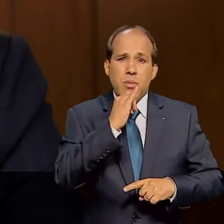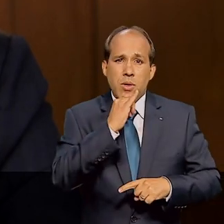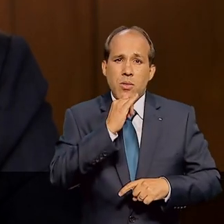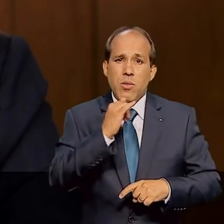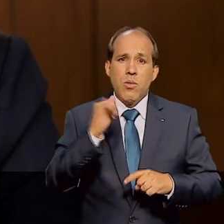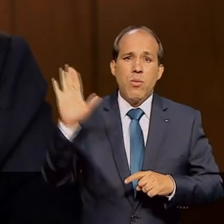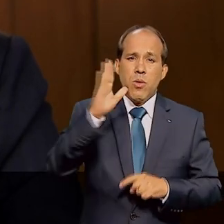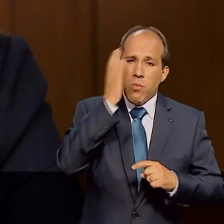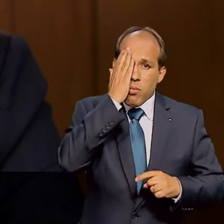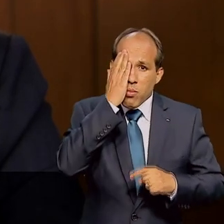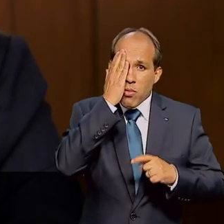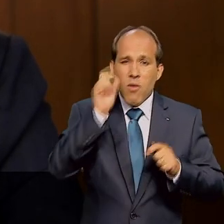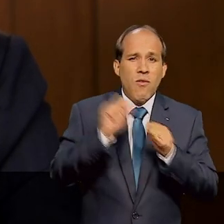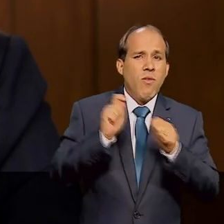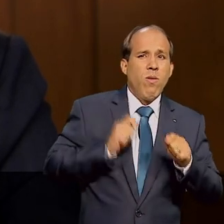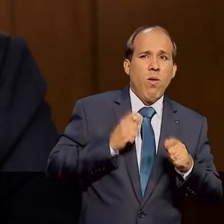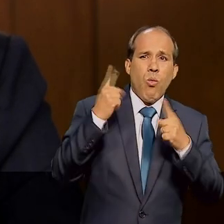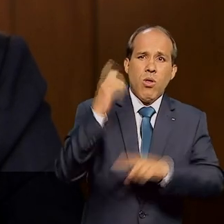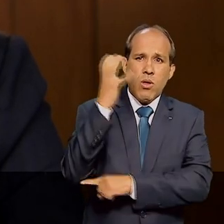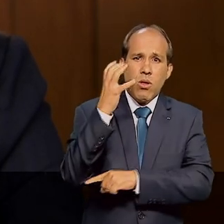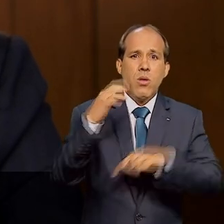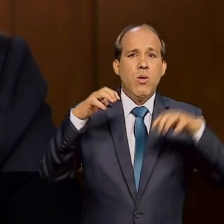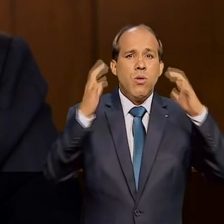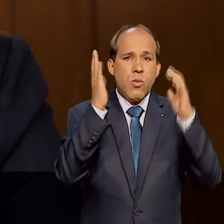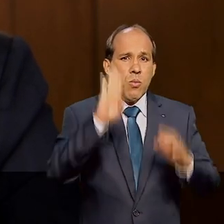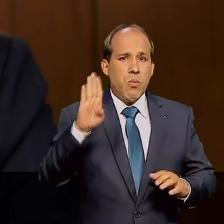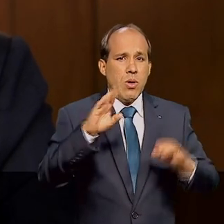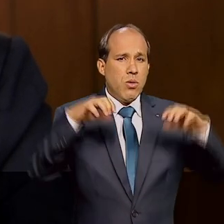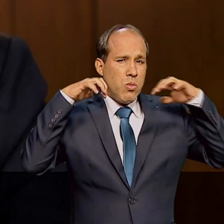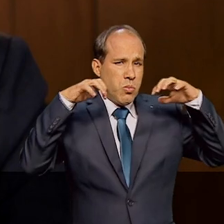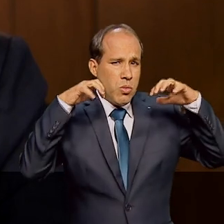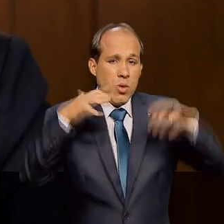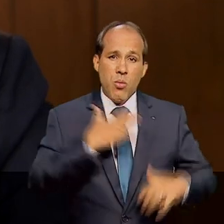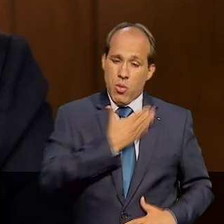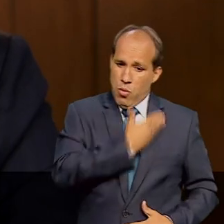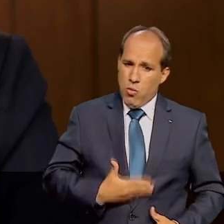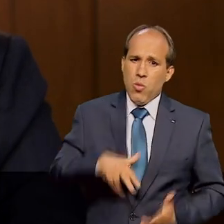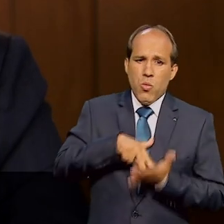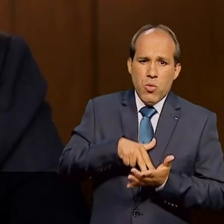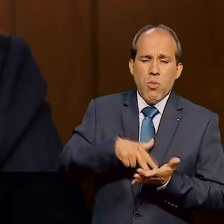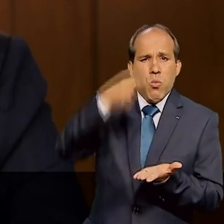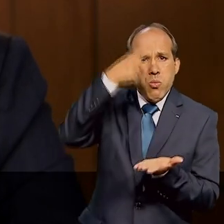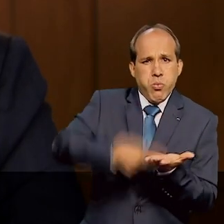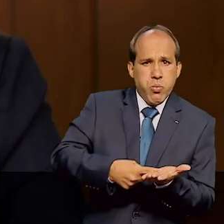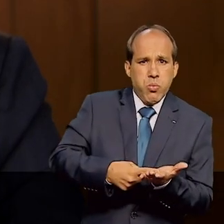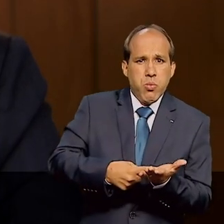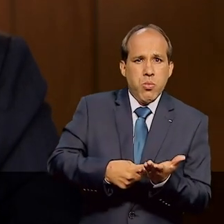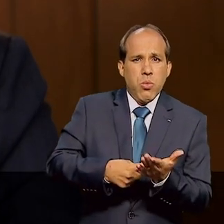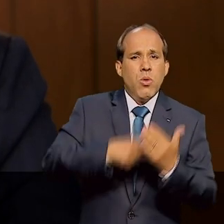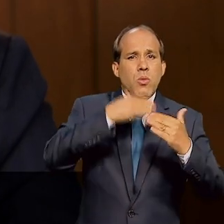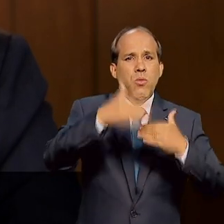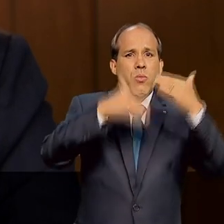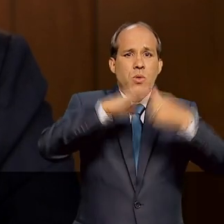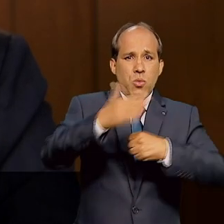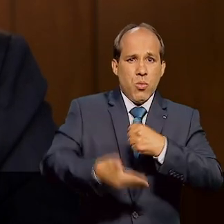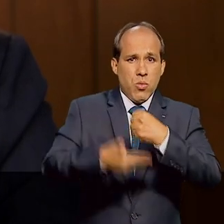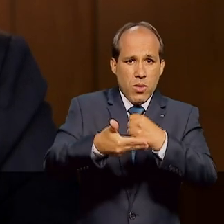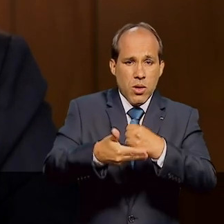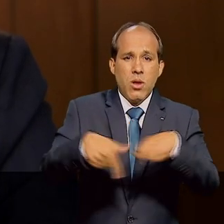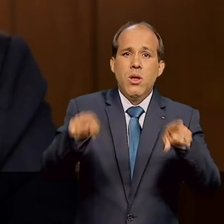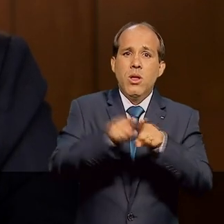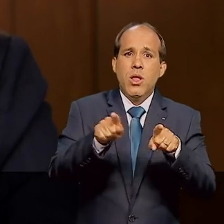males como a biopirataria a Sabotagem ambiental e o bioterrorismo meu governo mantém firme o compromisso